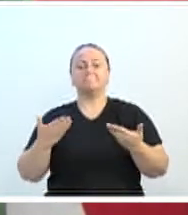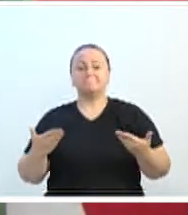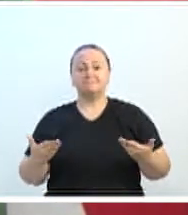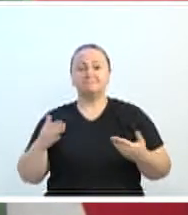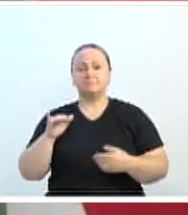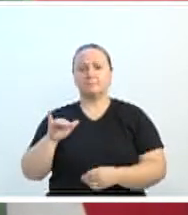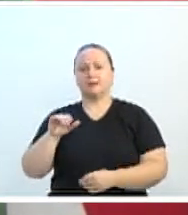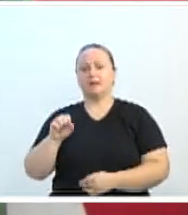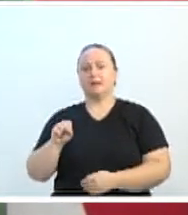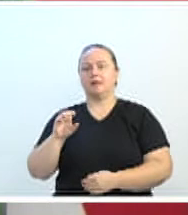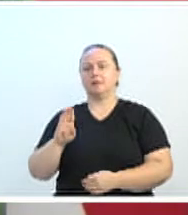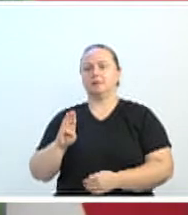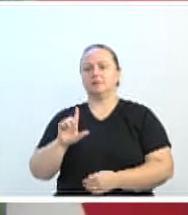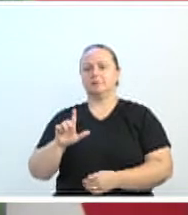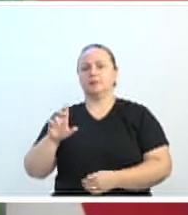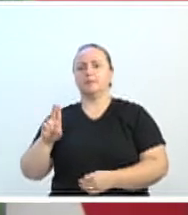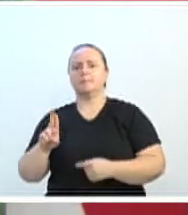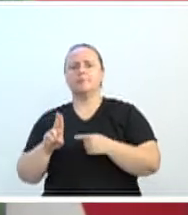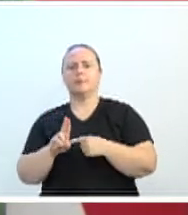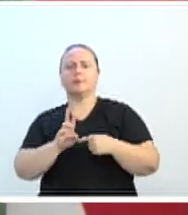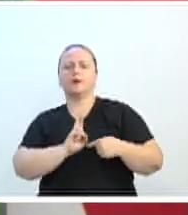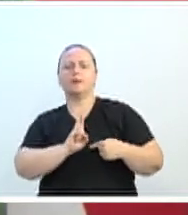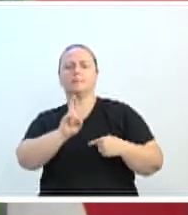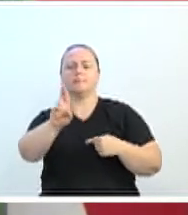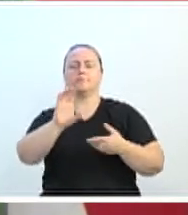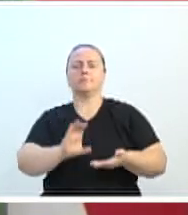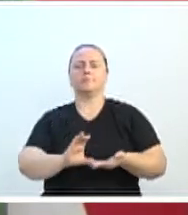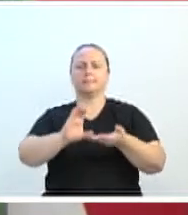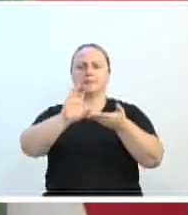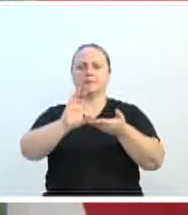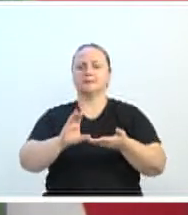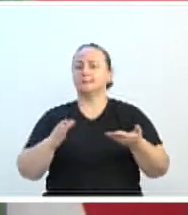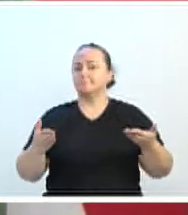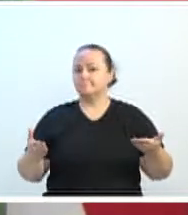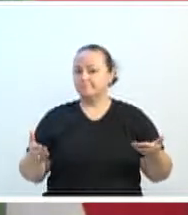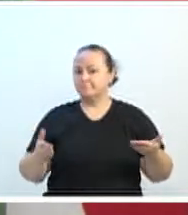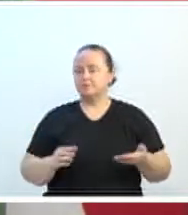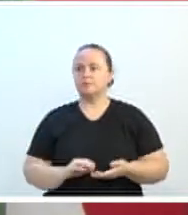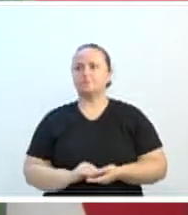com representantes dos servidores no seu conselho.